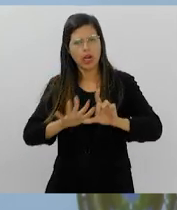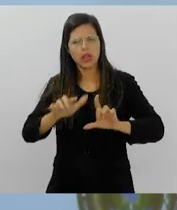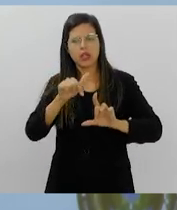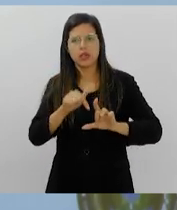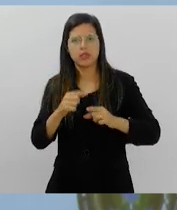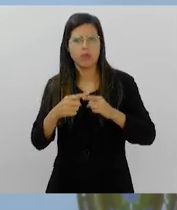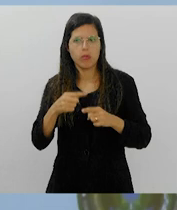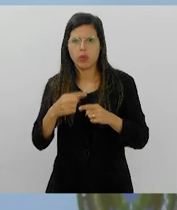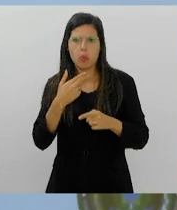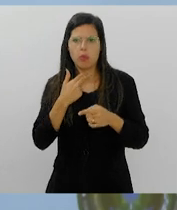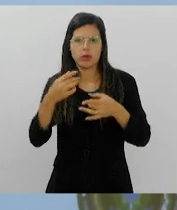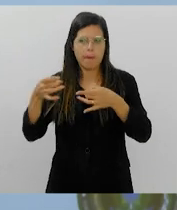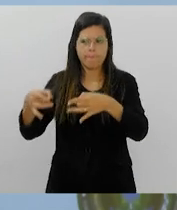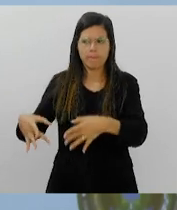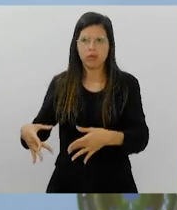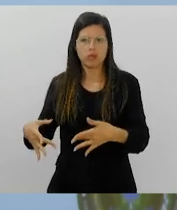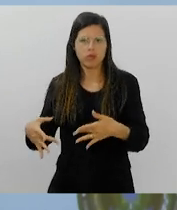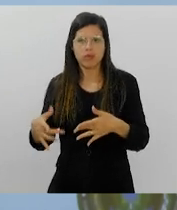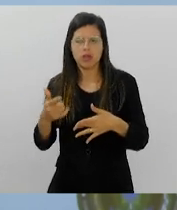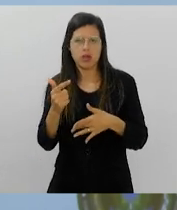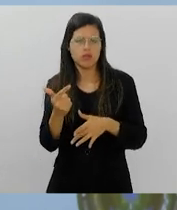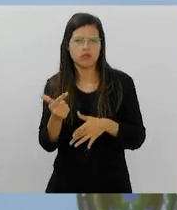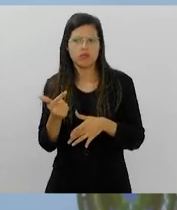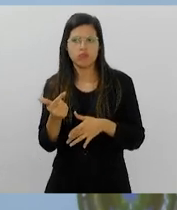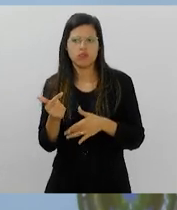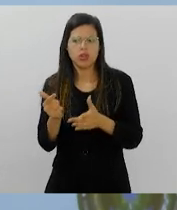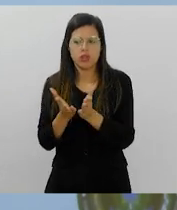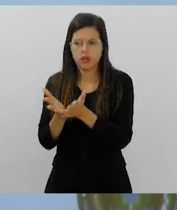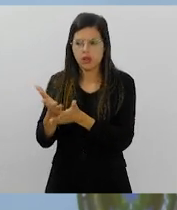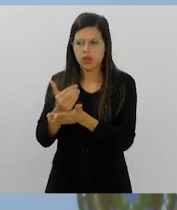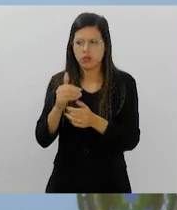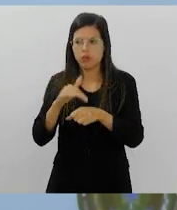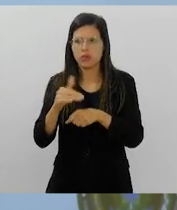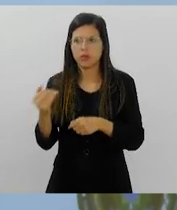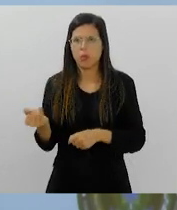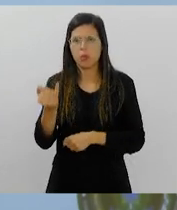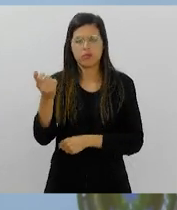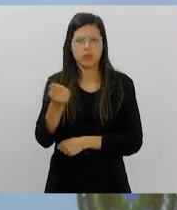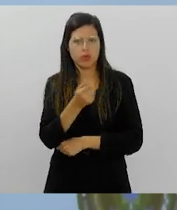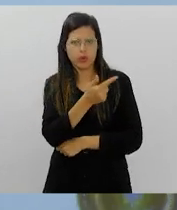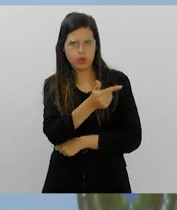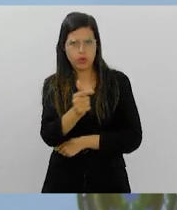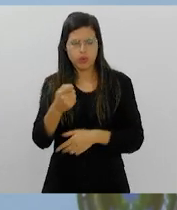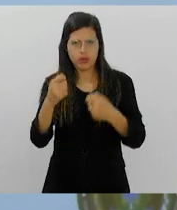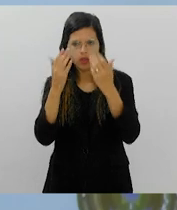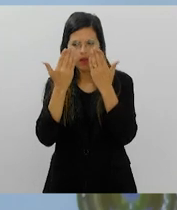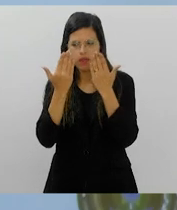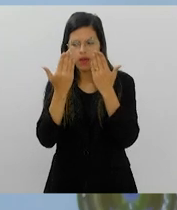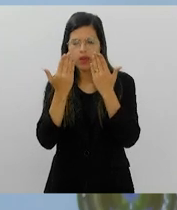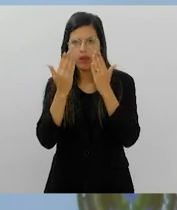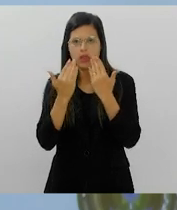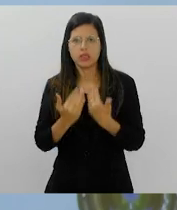um. Não havia um dado mais importante que o outro, então, a gente tinha que avaliar todos.